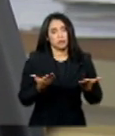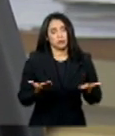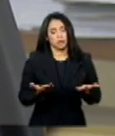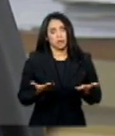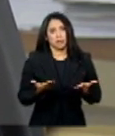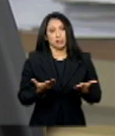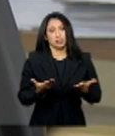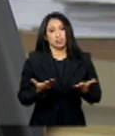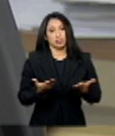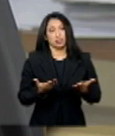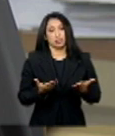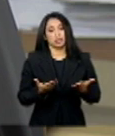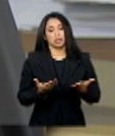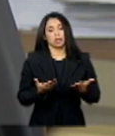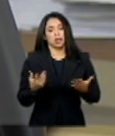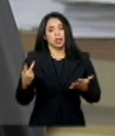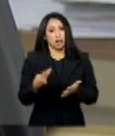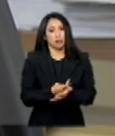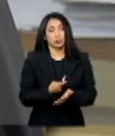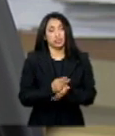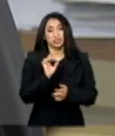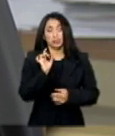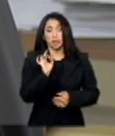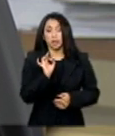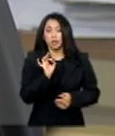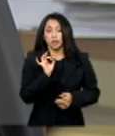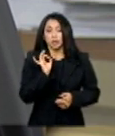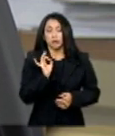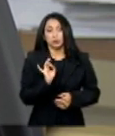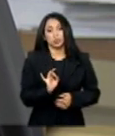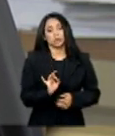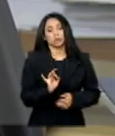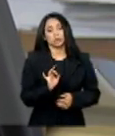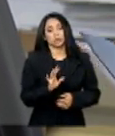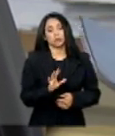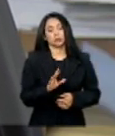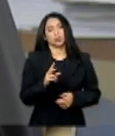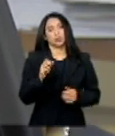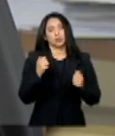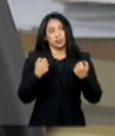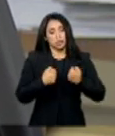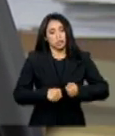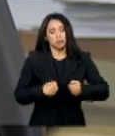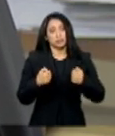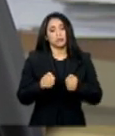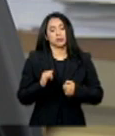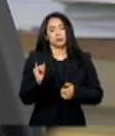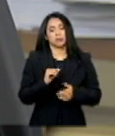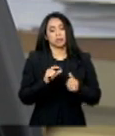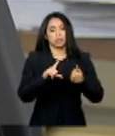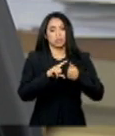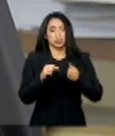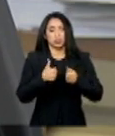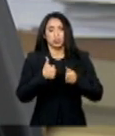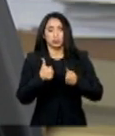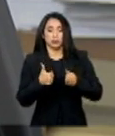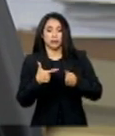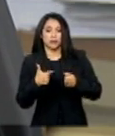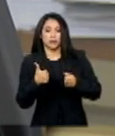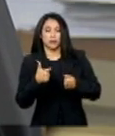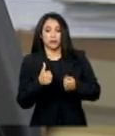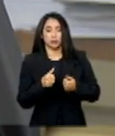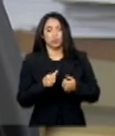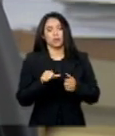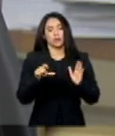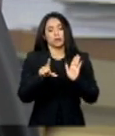excepcional somente se fazendo alicerçada uma vez atendidos os requisitos do artigo 121 da lei